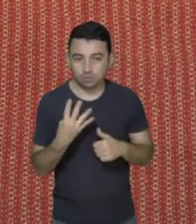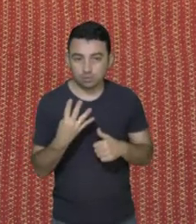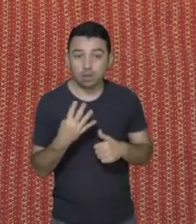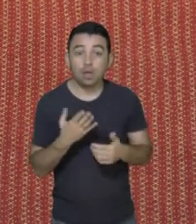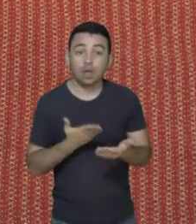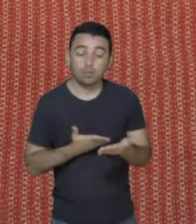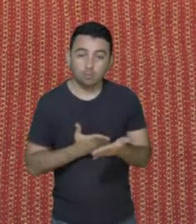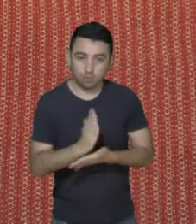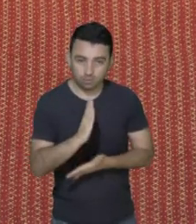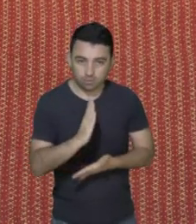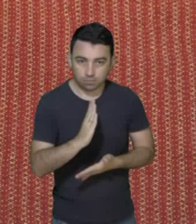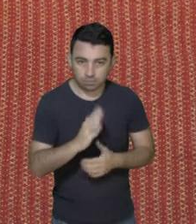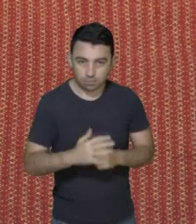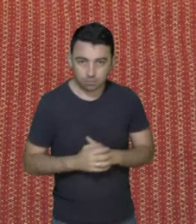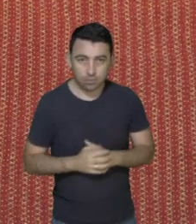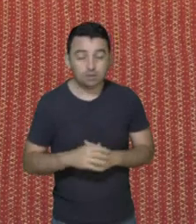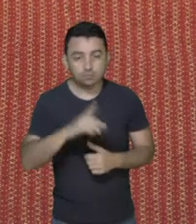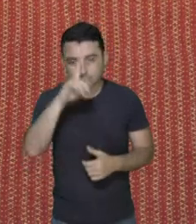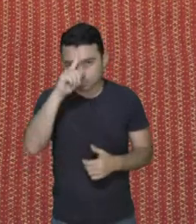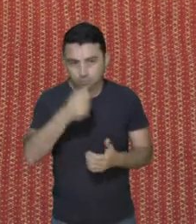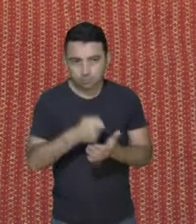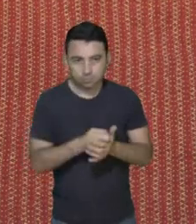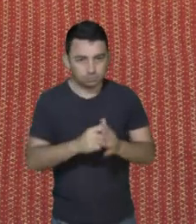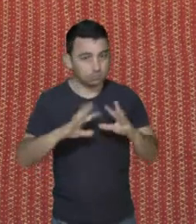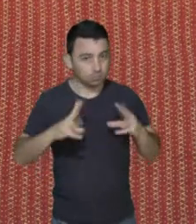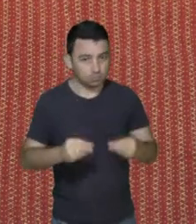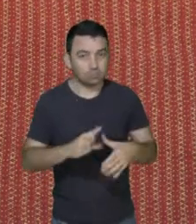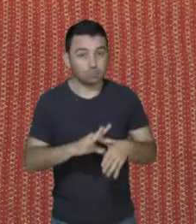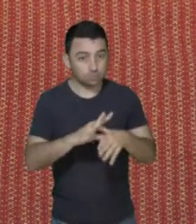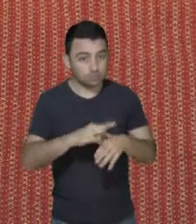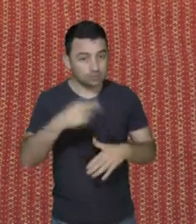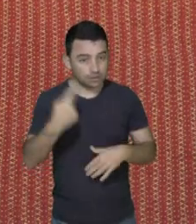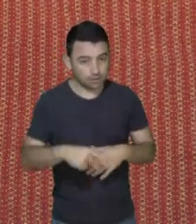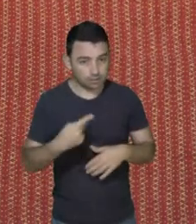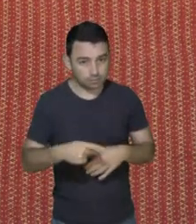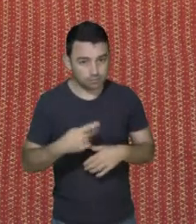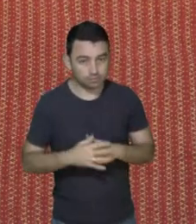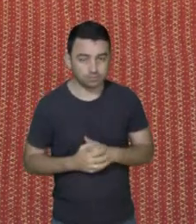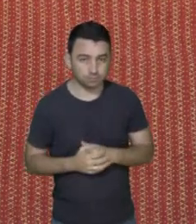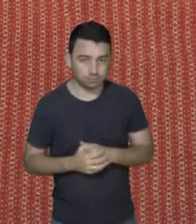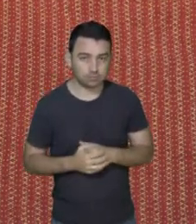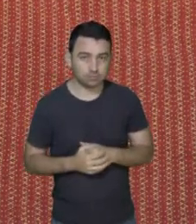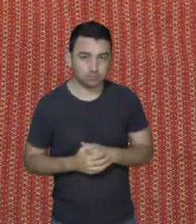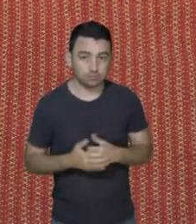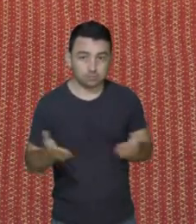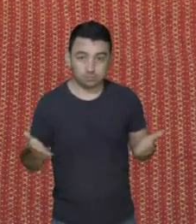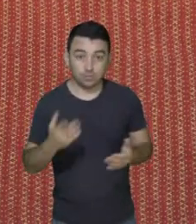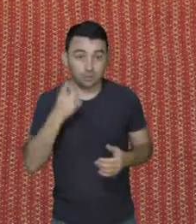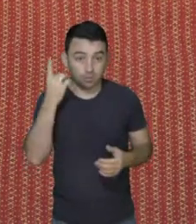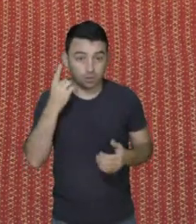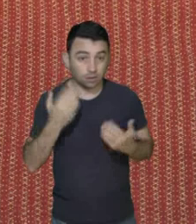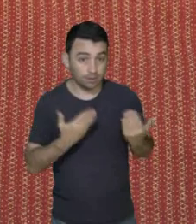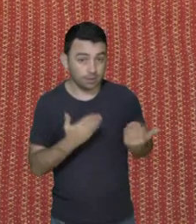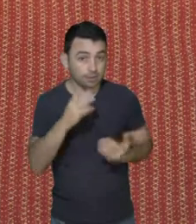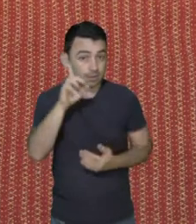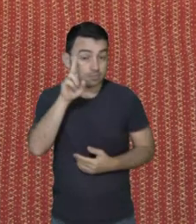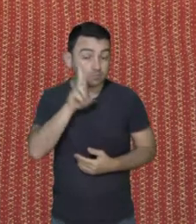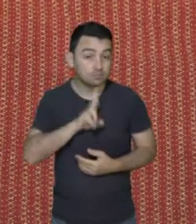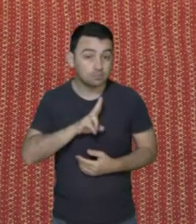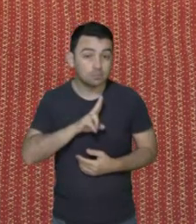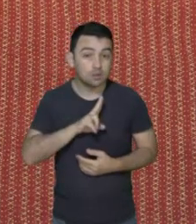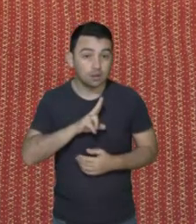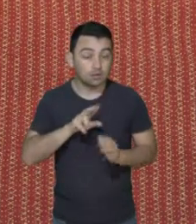aprovação em plenário. Então, essa foi a decisão de todos os líderes aqui nesta casa. Pois bem. E agora, o deputado Ivan,